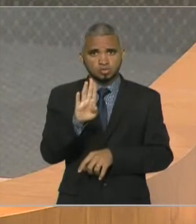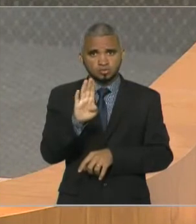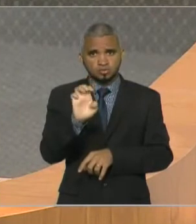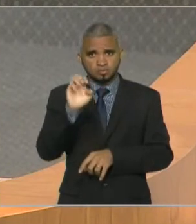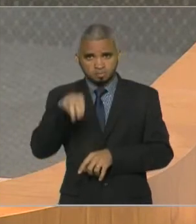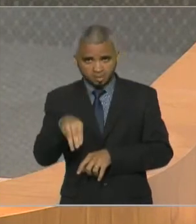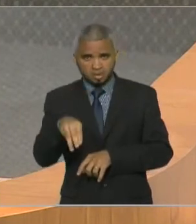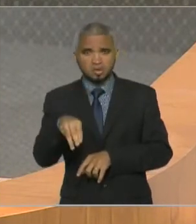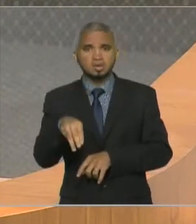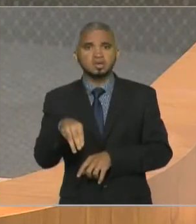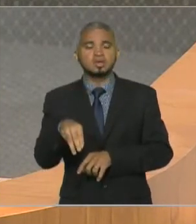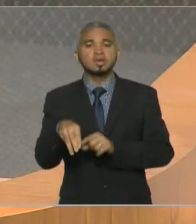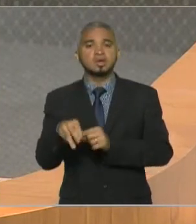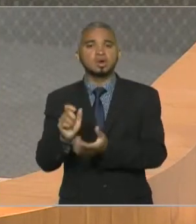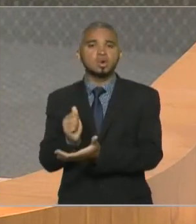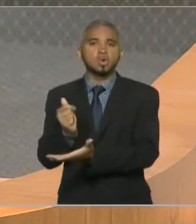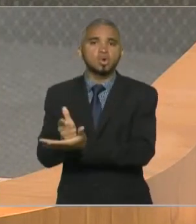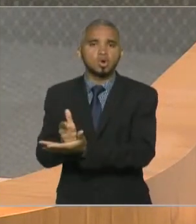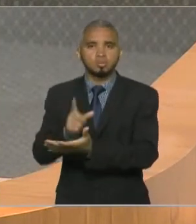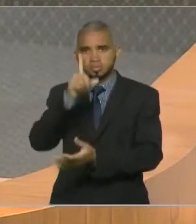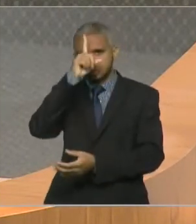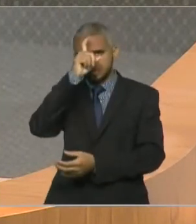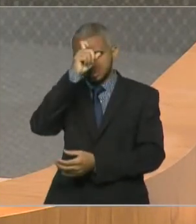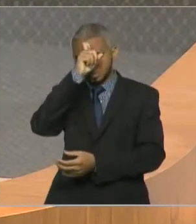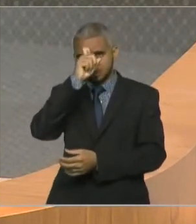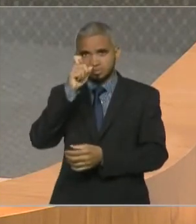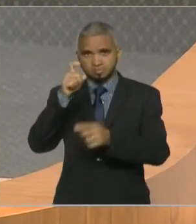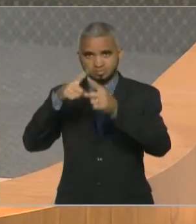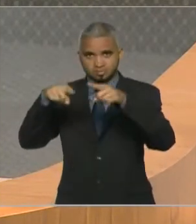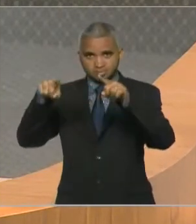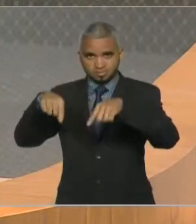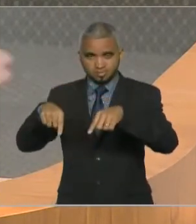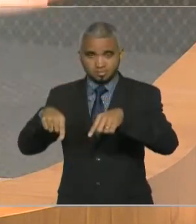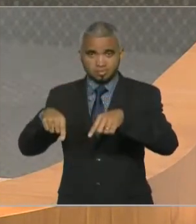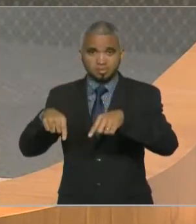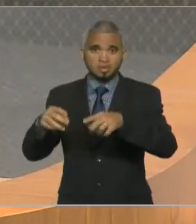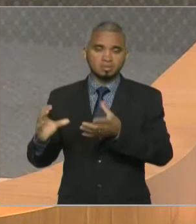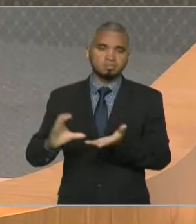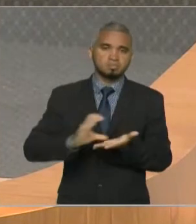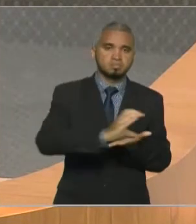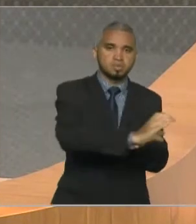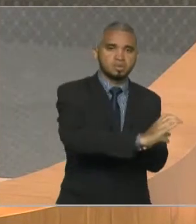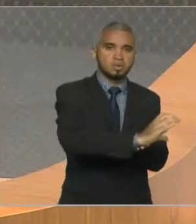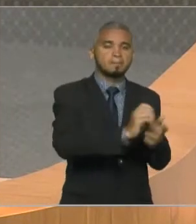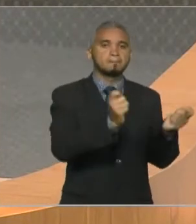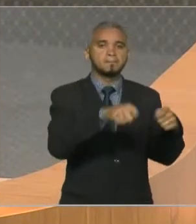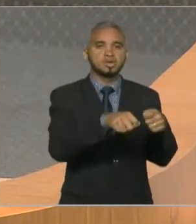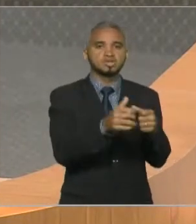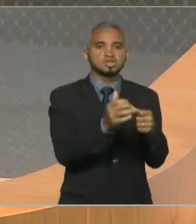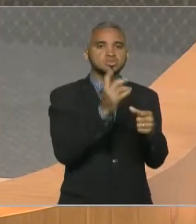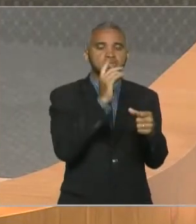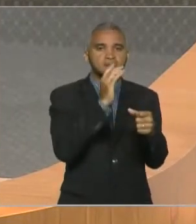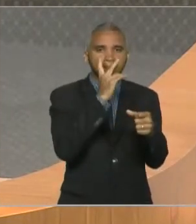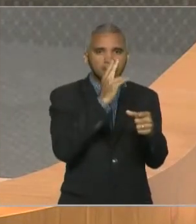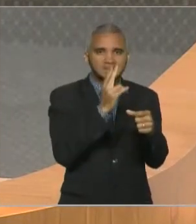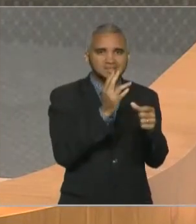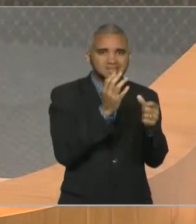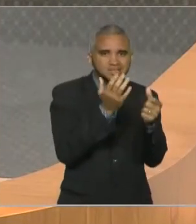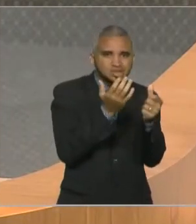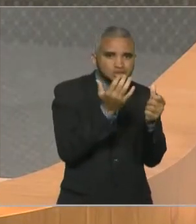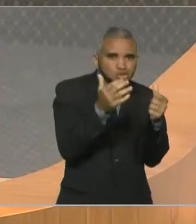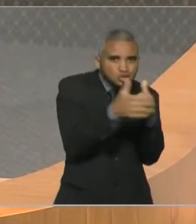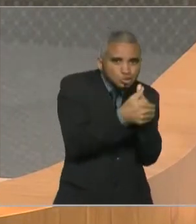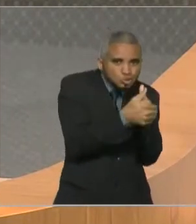do hospital do servidor, e deposite esse valor no FEPA como forma de cobrir o rombo que foi feito pelo governo do